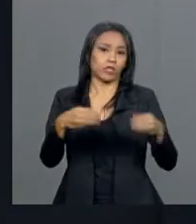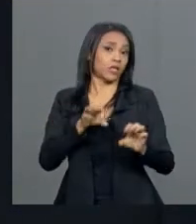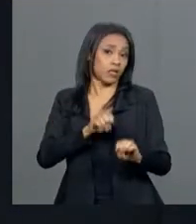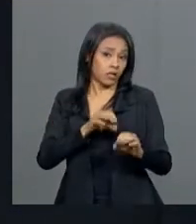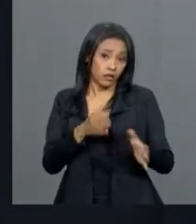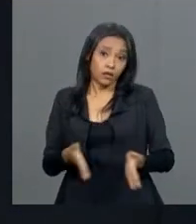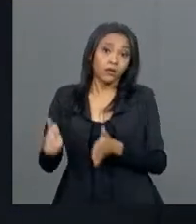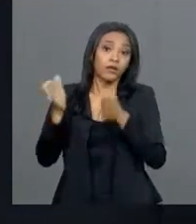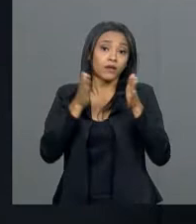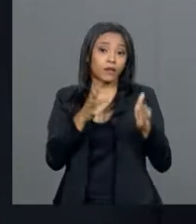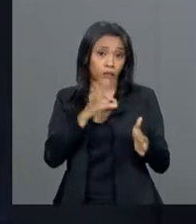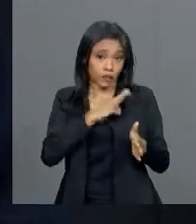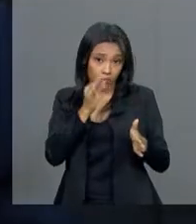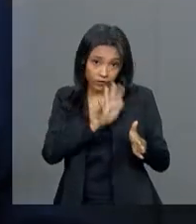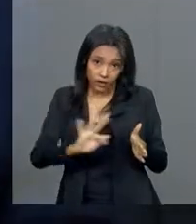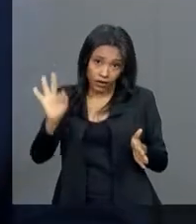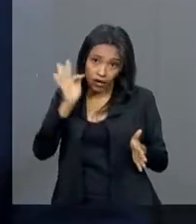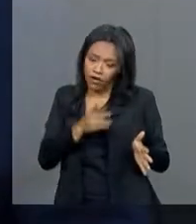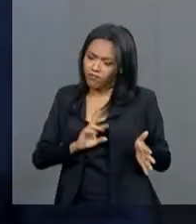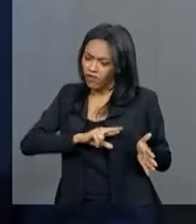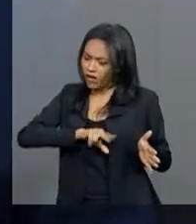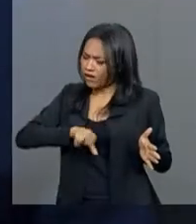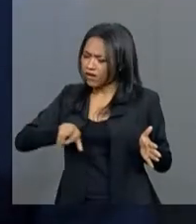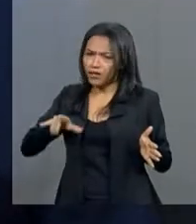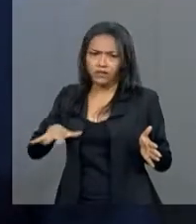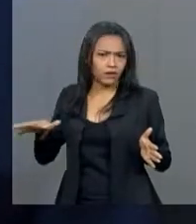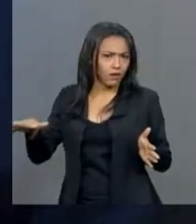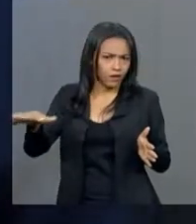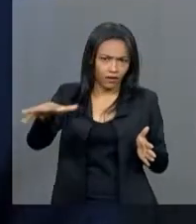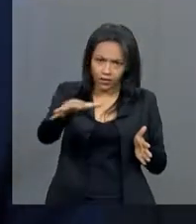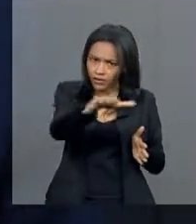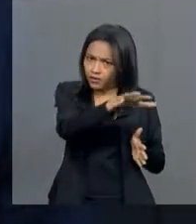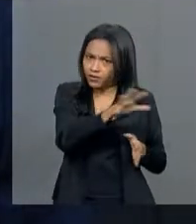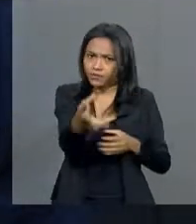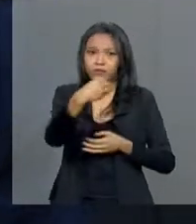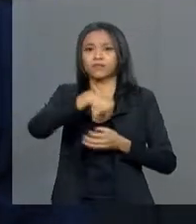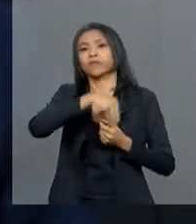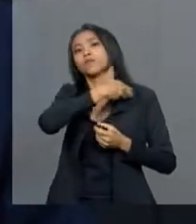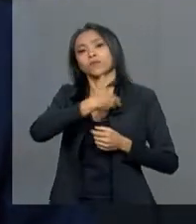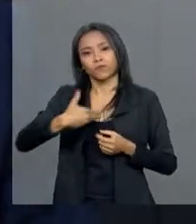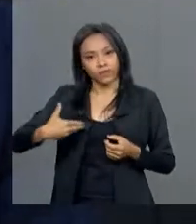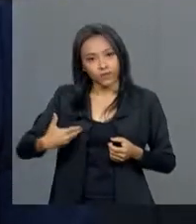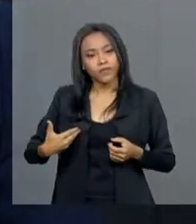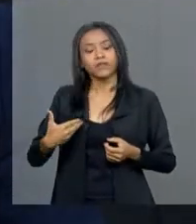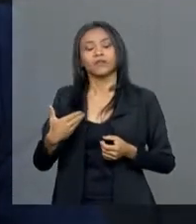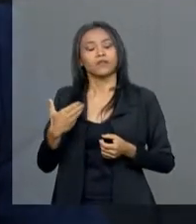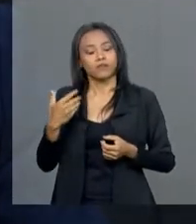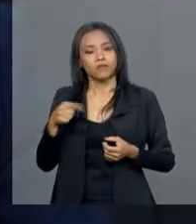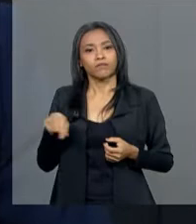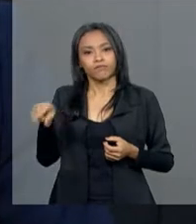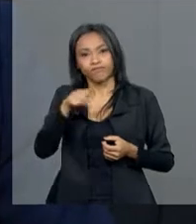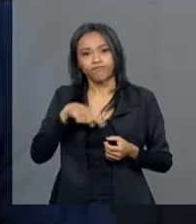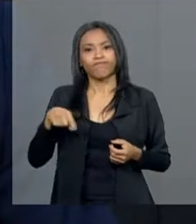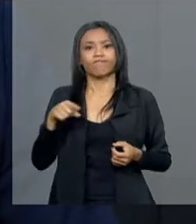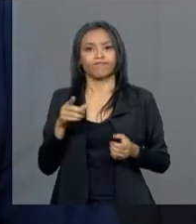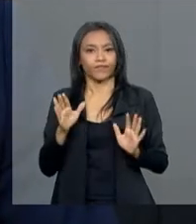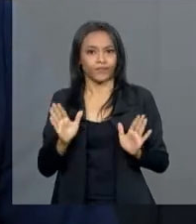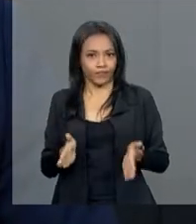Polícia Federal, da Defesa, enfim, de vários setores da administração. De igual maneira,